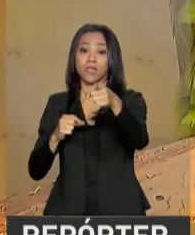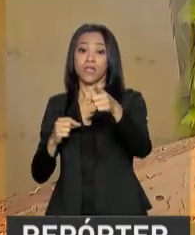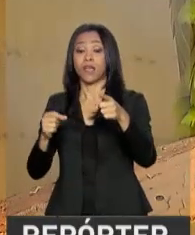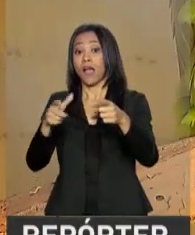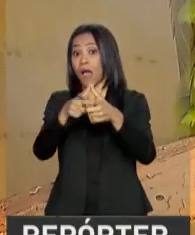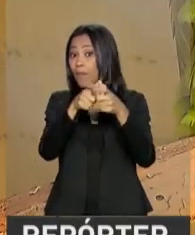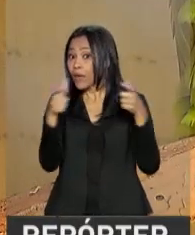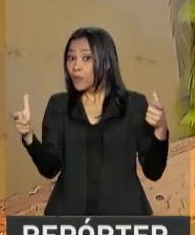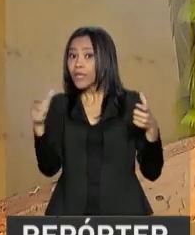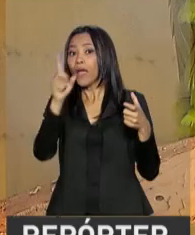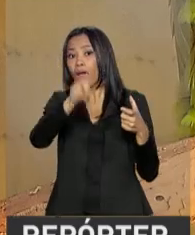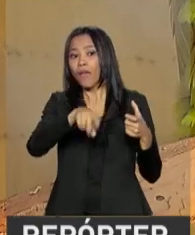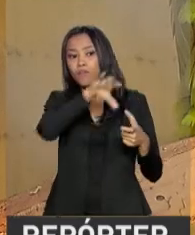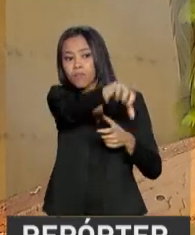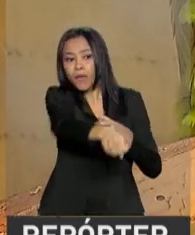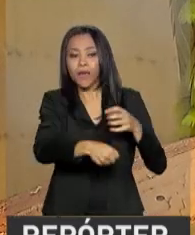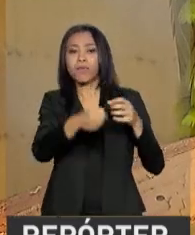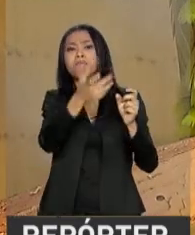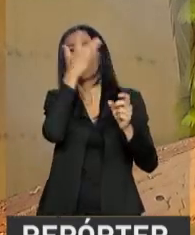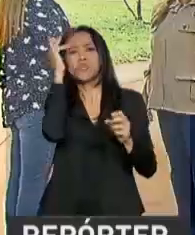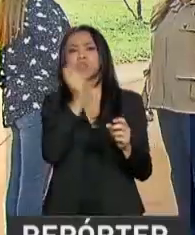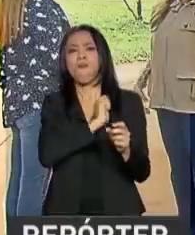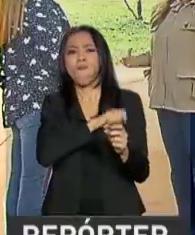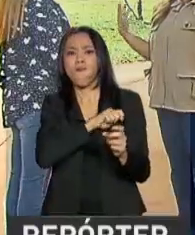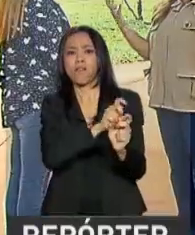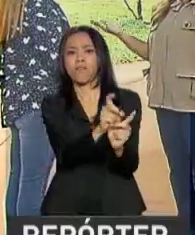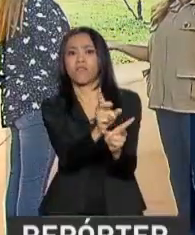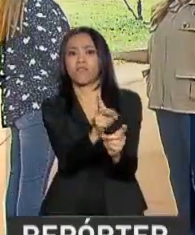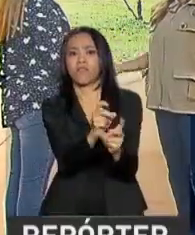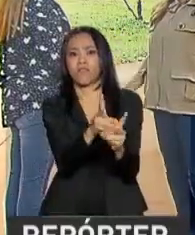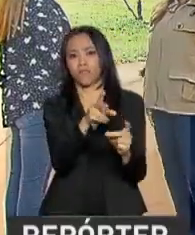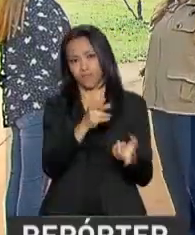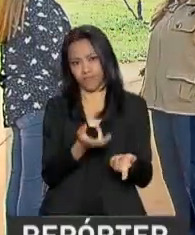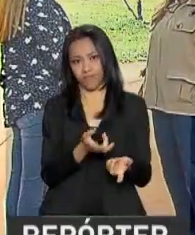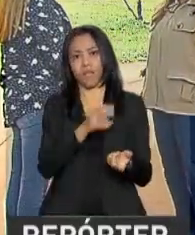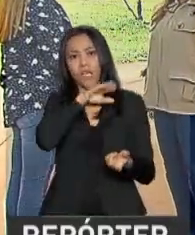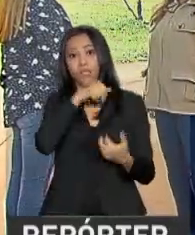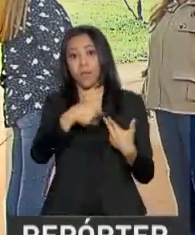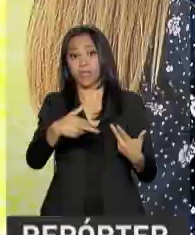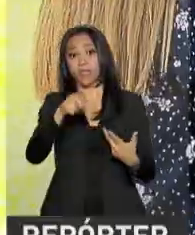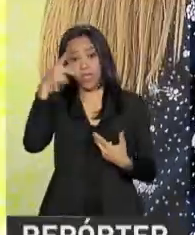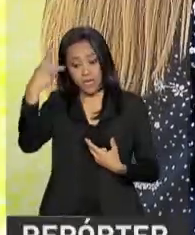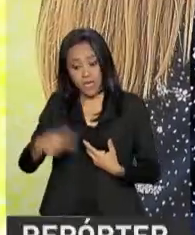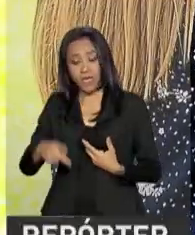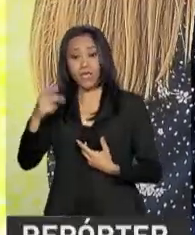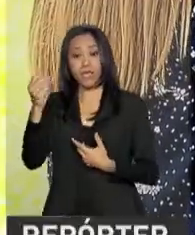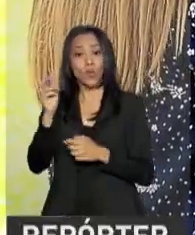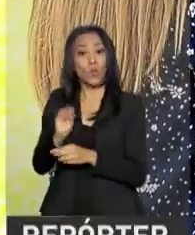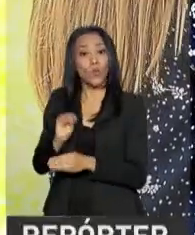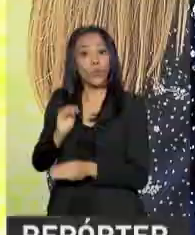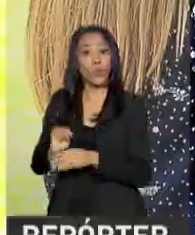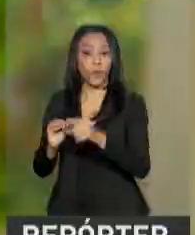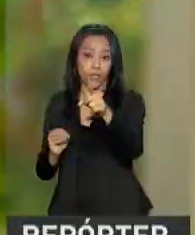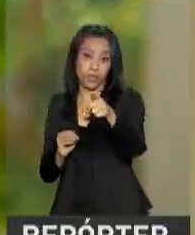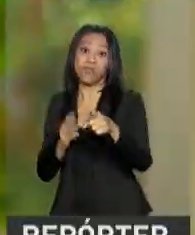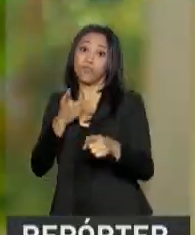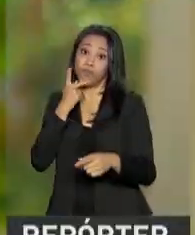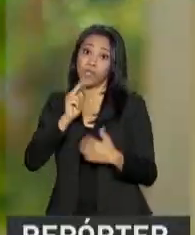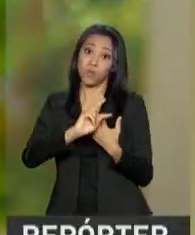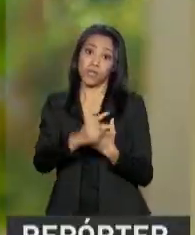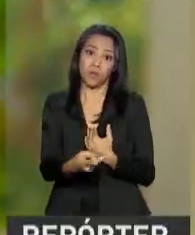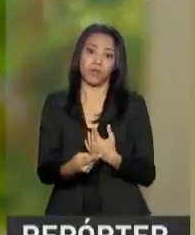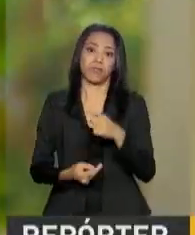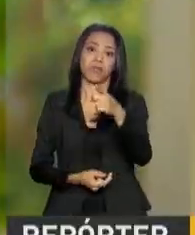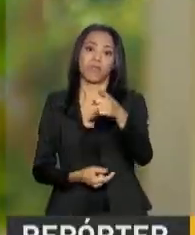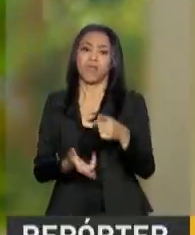de apreensões de tráfico de animais silvestres e é responsável por cuidar dessas aves fala das consequências muito mal